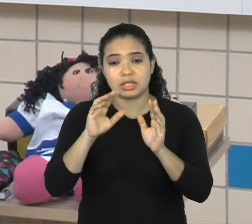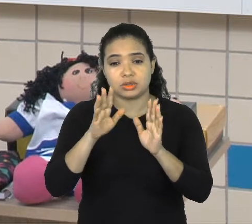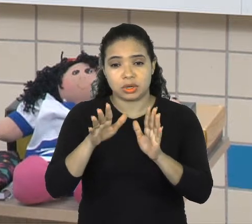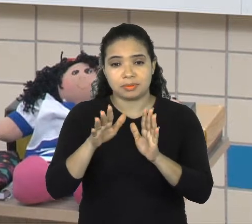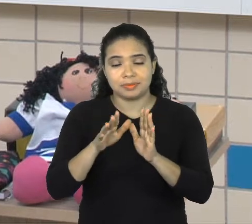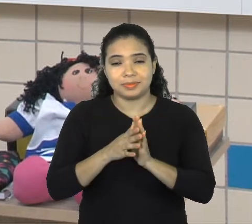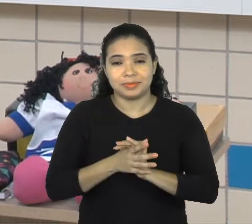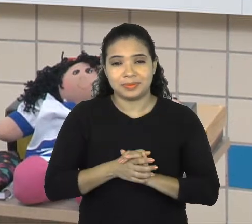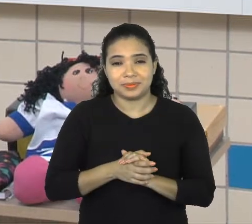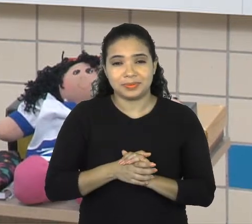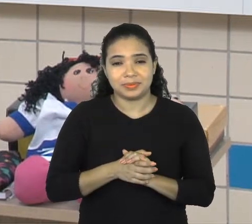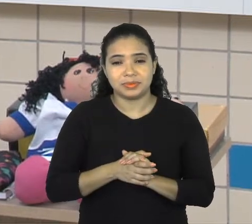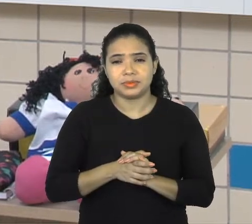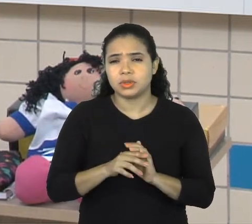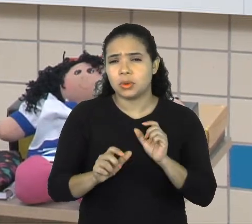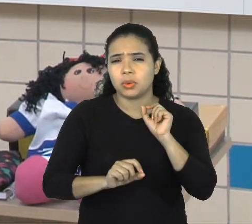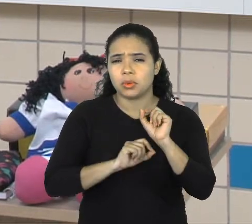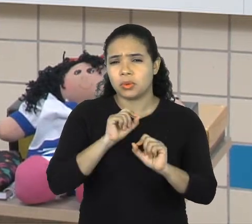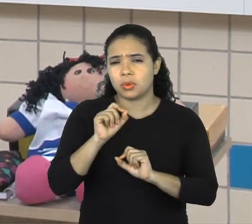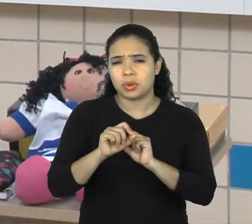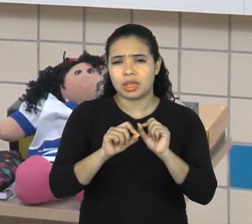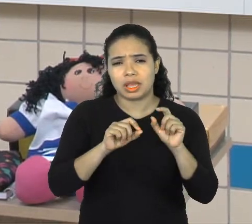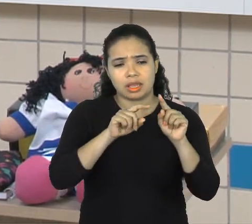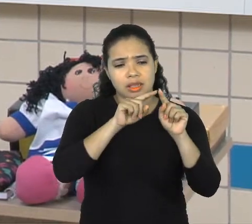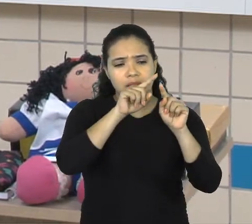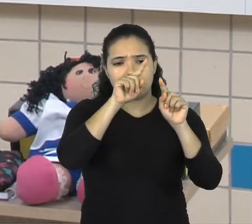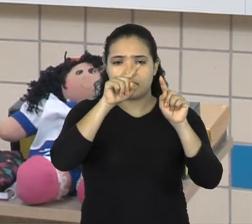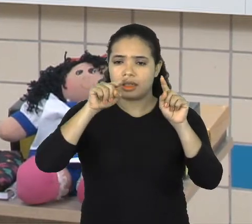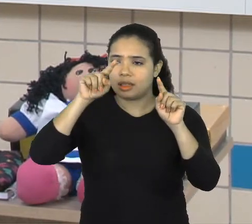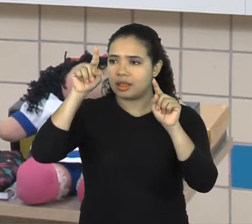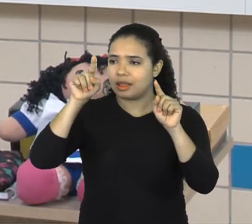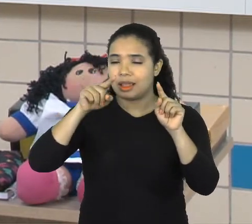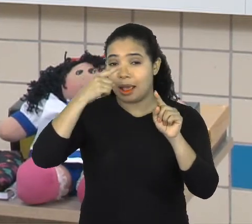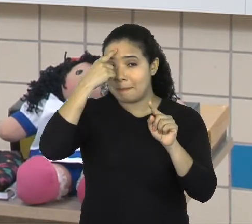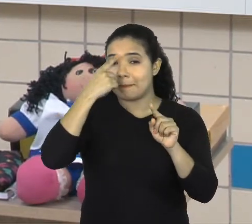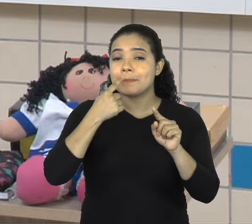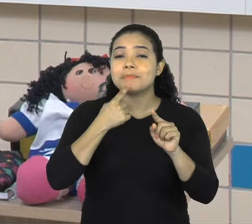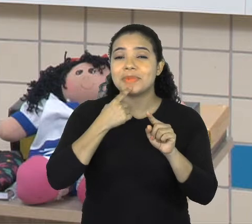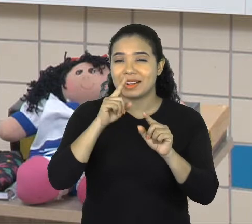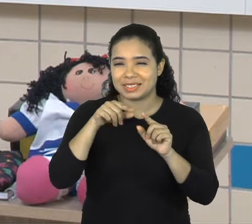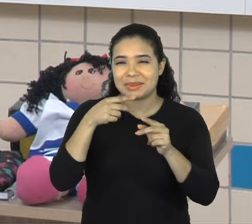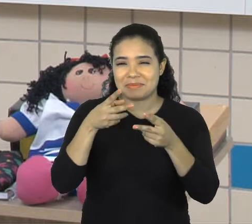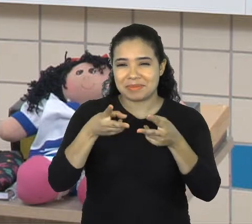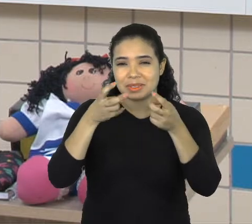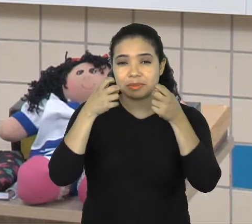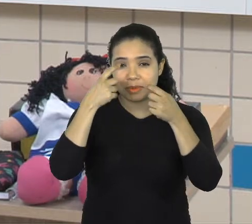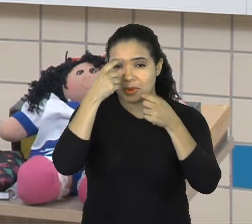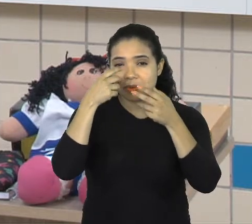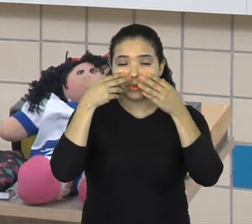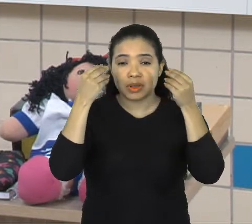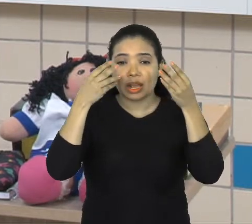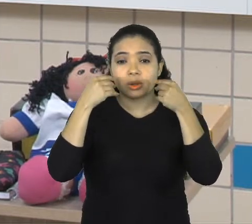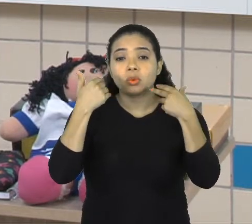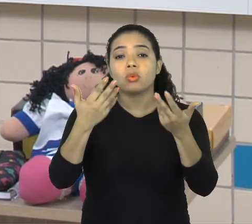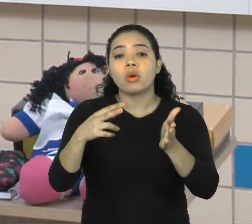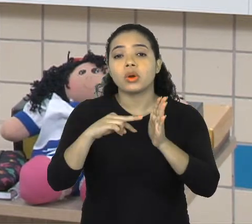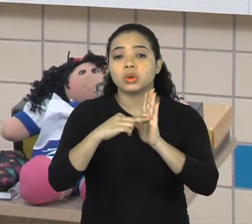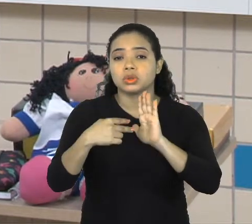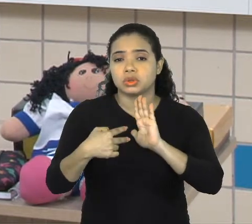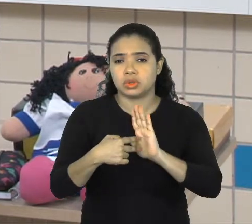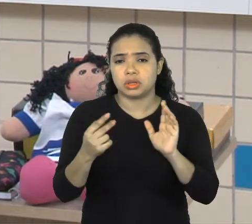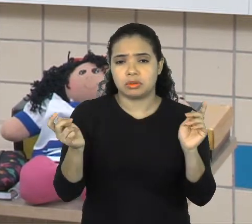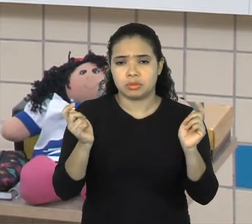fiz. Que imagem formou as palavras? Prestou atenção que era o gato, né? Qual o significado pode